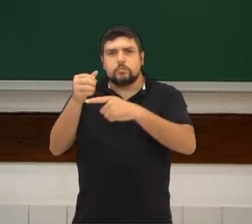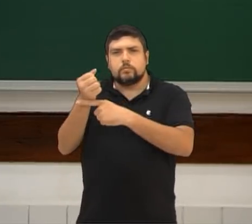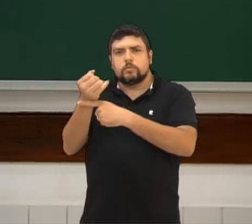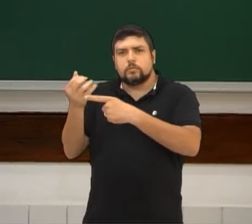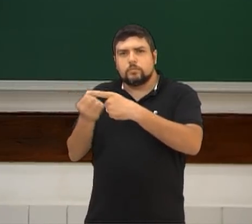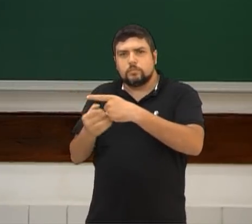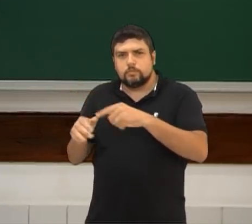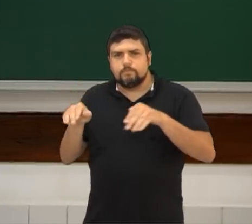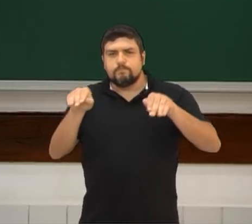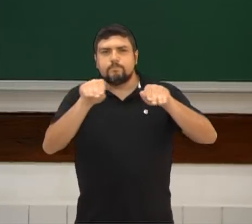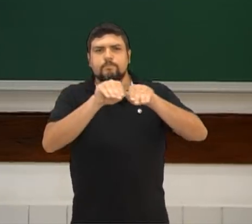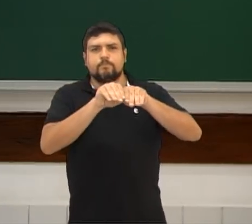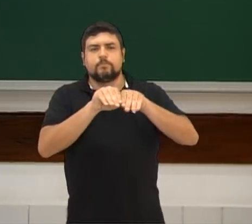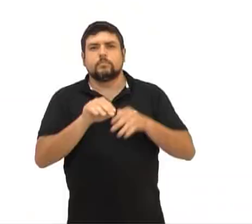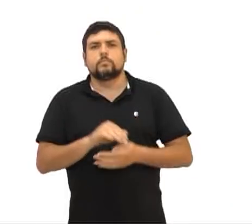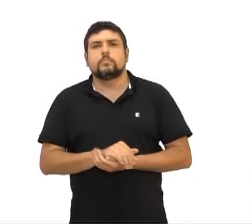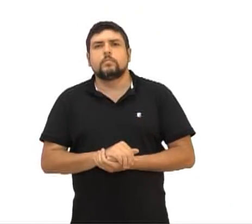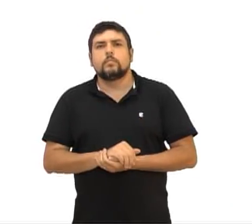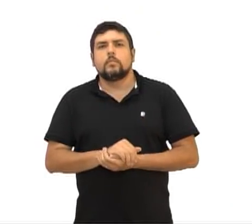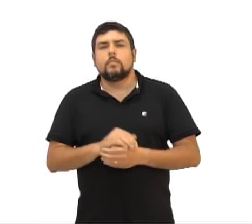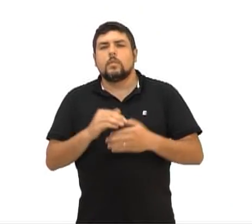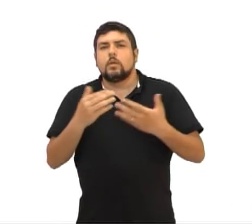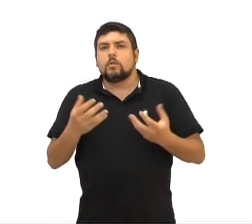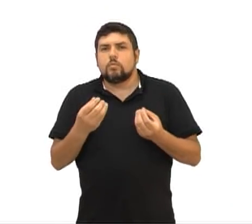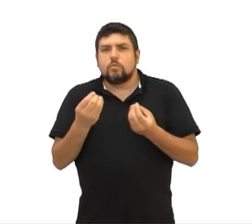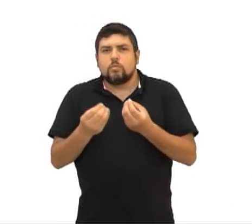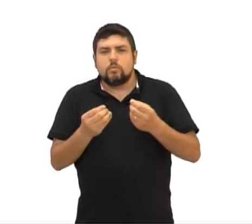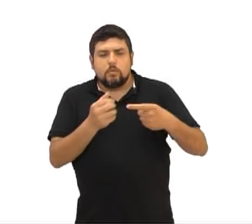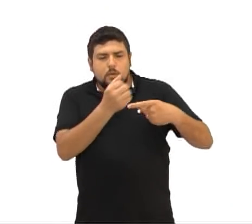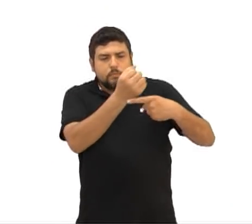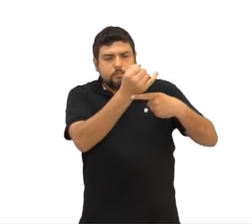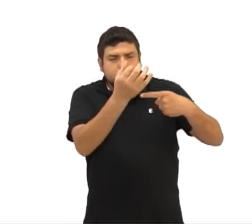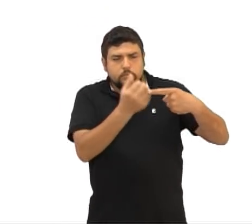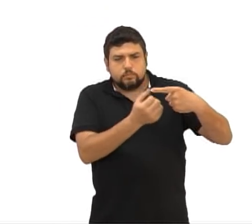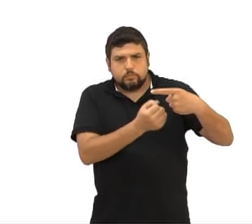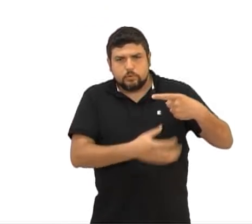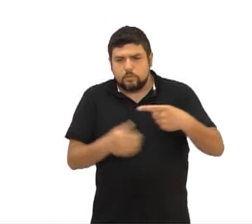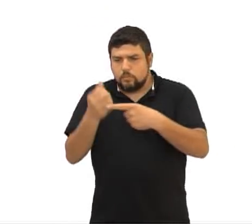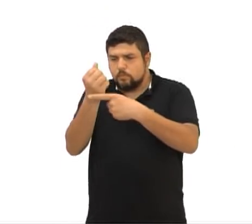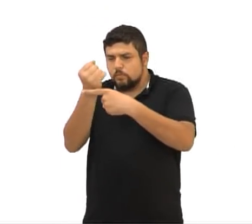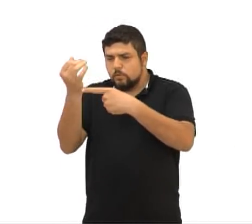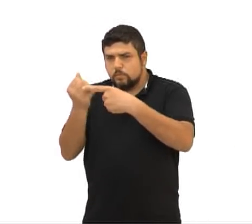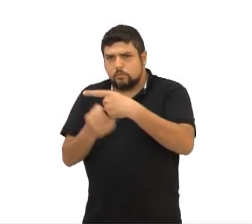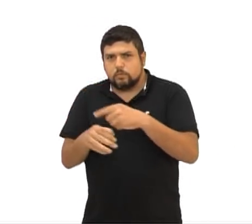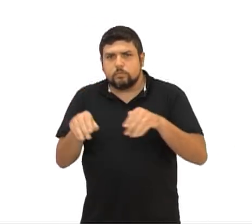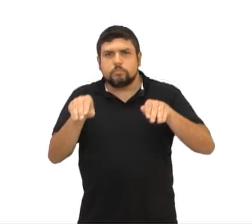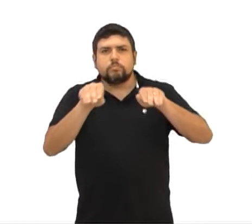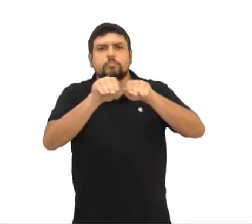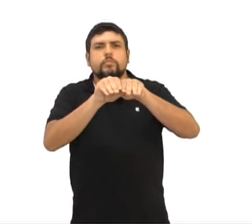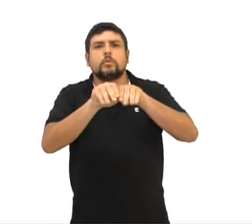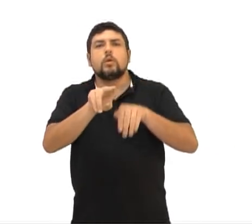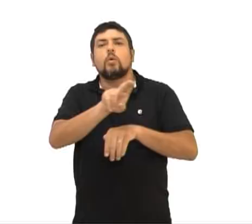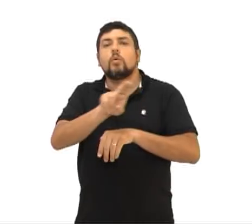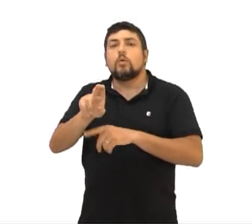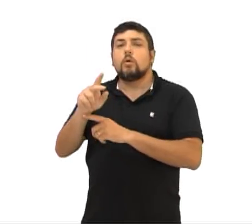sentença matemática que expressa uma igualdade entre duas razões é chamada de proporção.